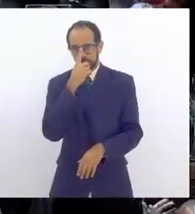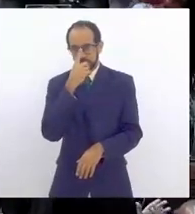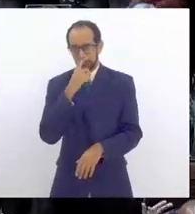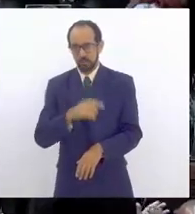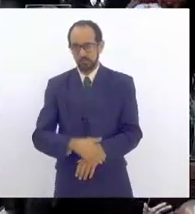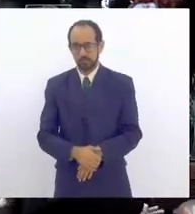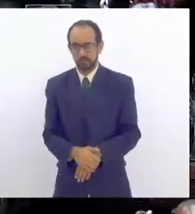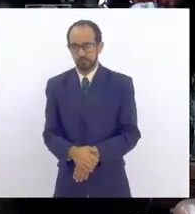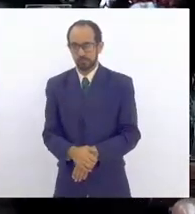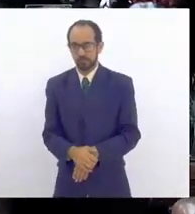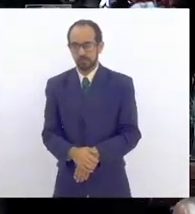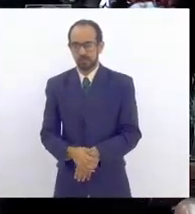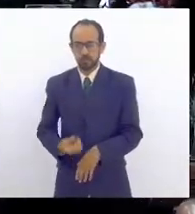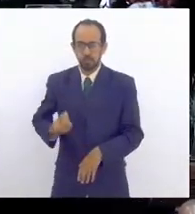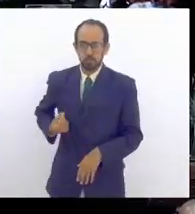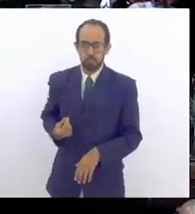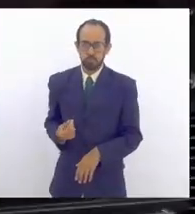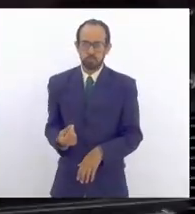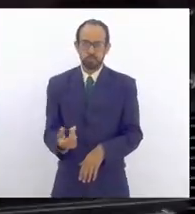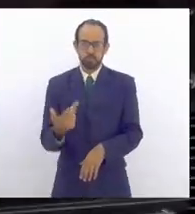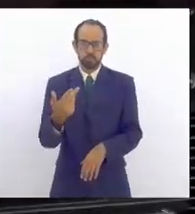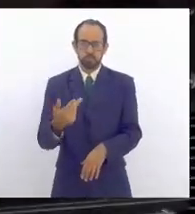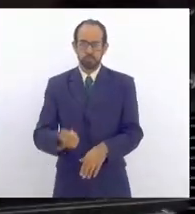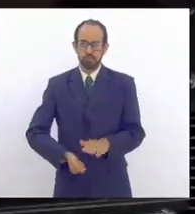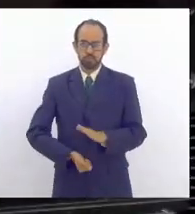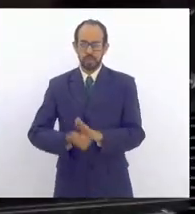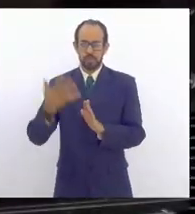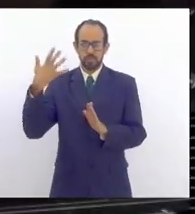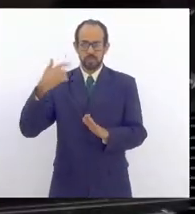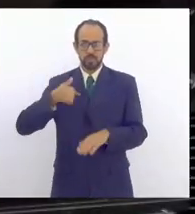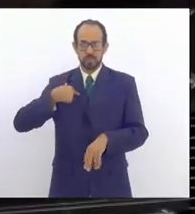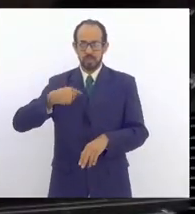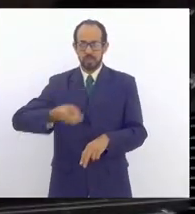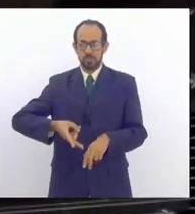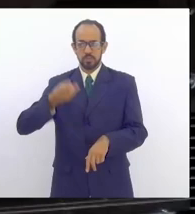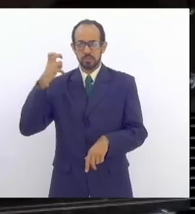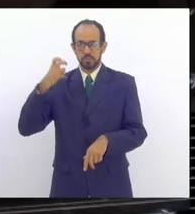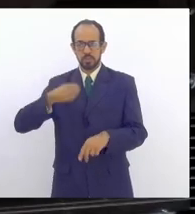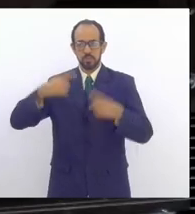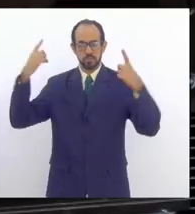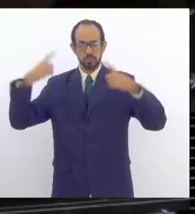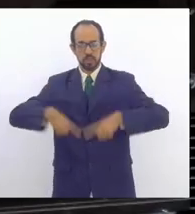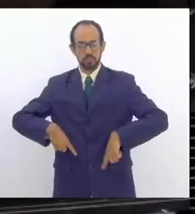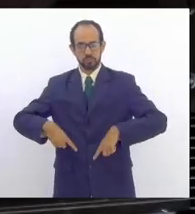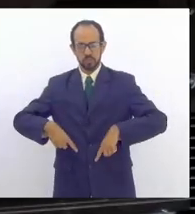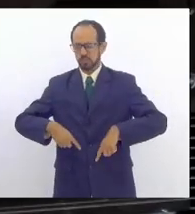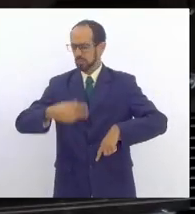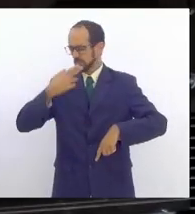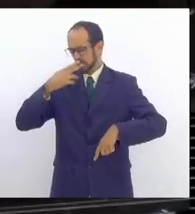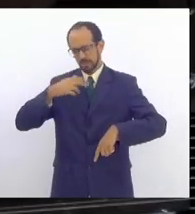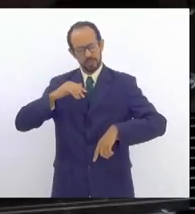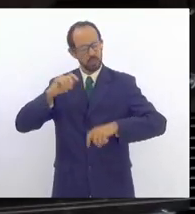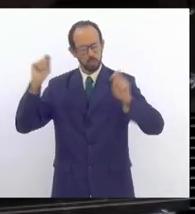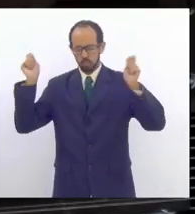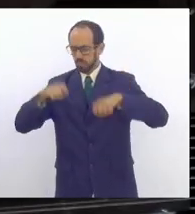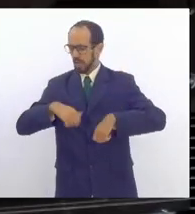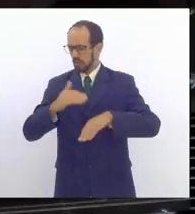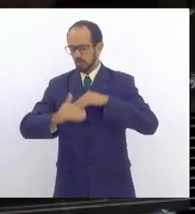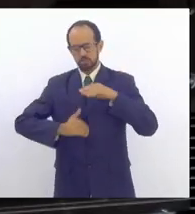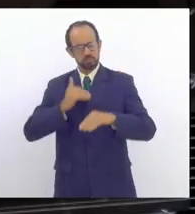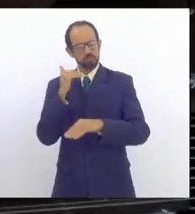Ao longo da trajetória, por diversas vezes me deparei com desafios que pareciam intransponíveis, que me